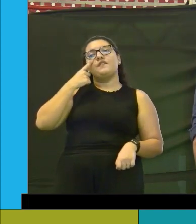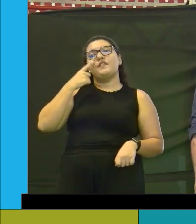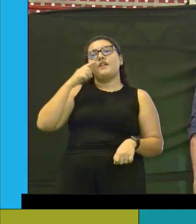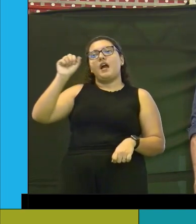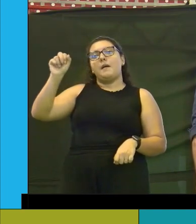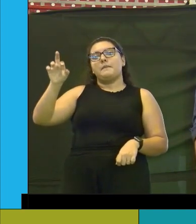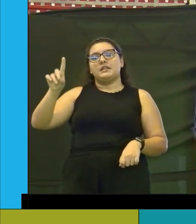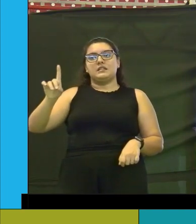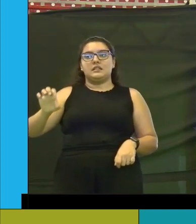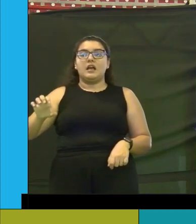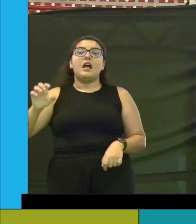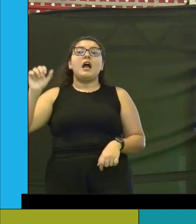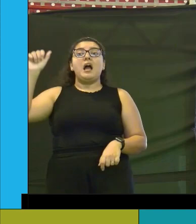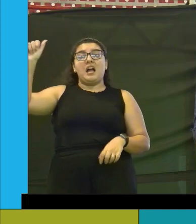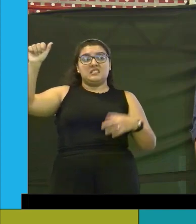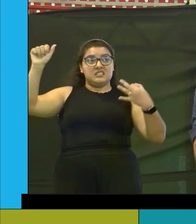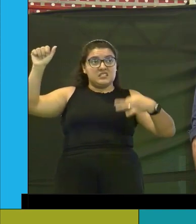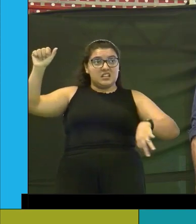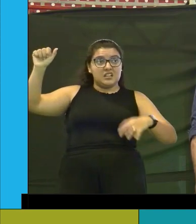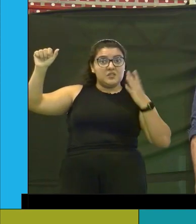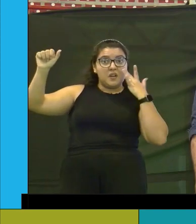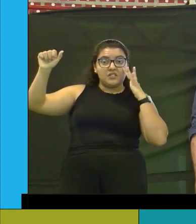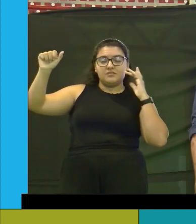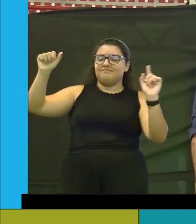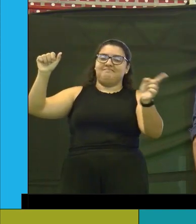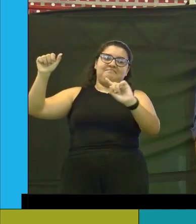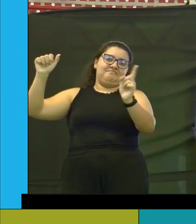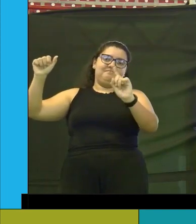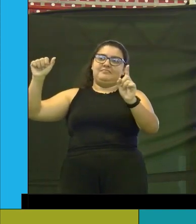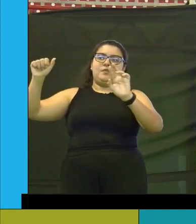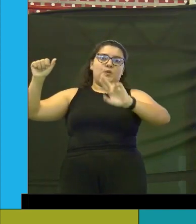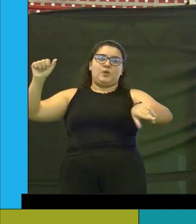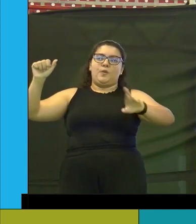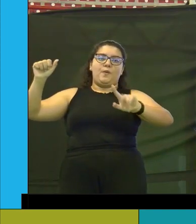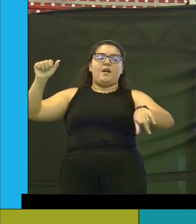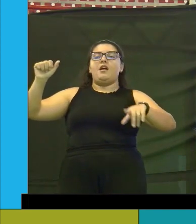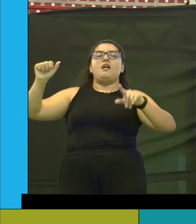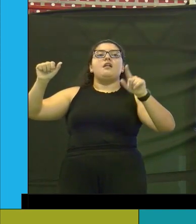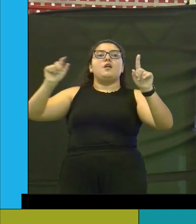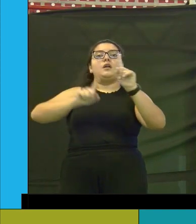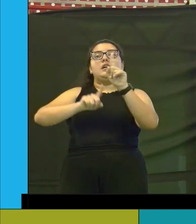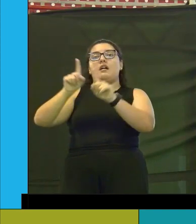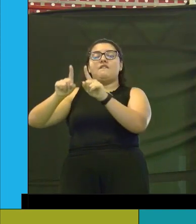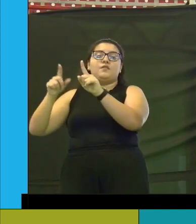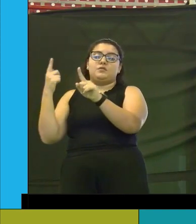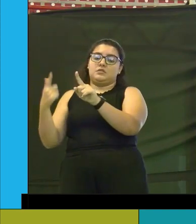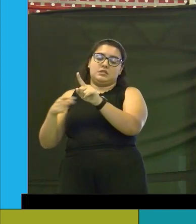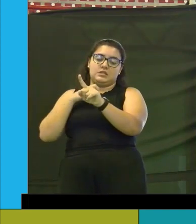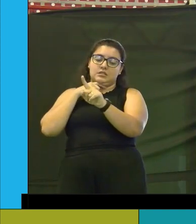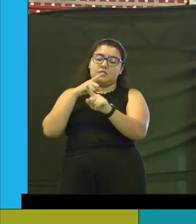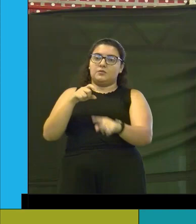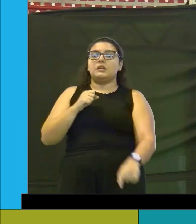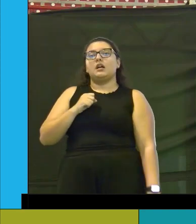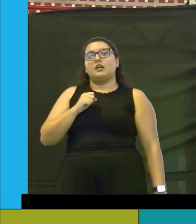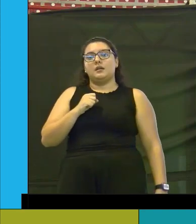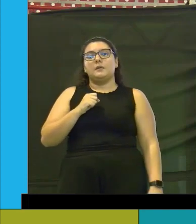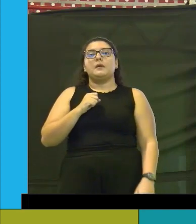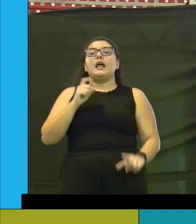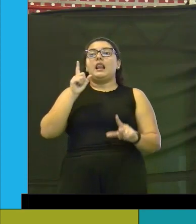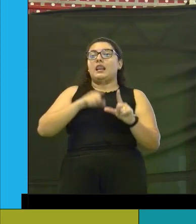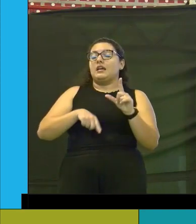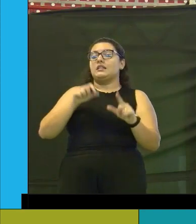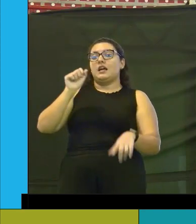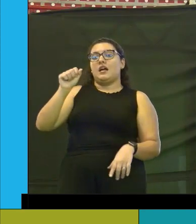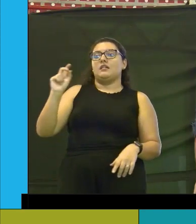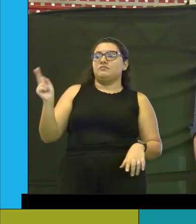a letra A como resposta? Não, esse gráfico não permite isso. Então, a letra A